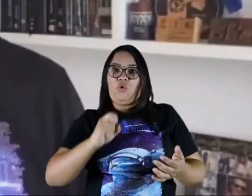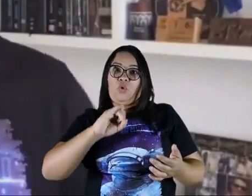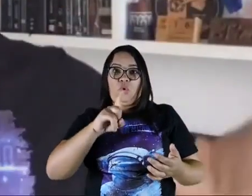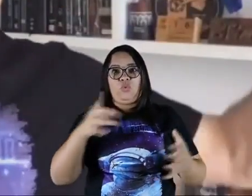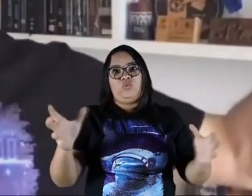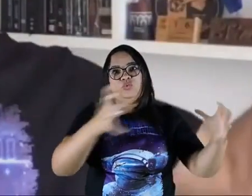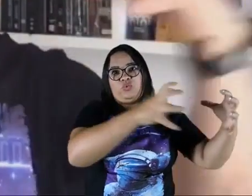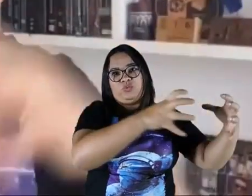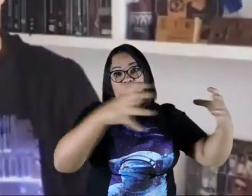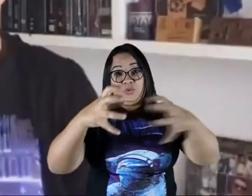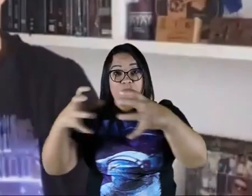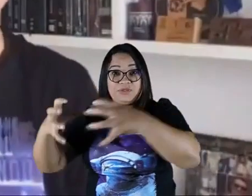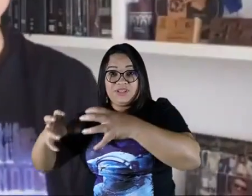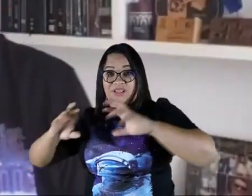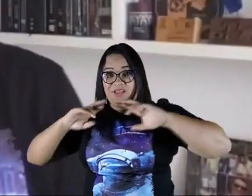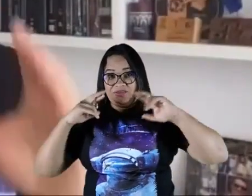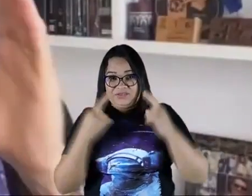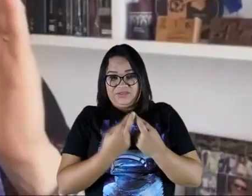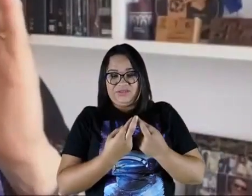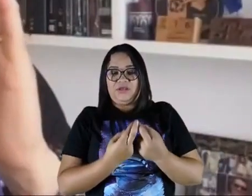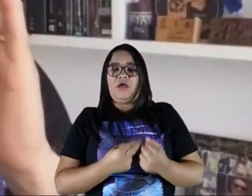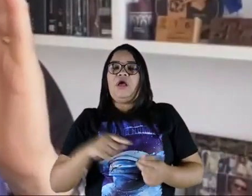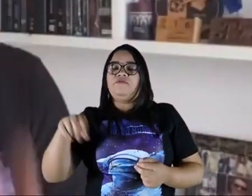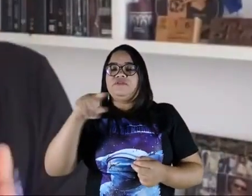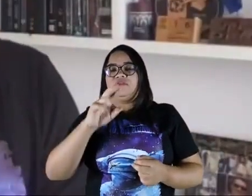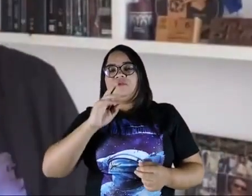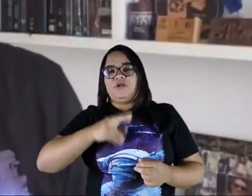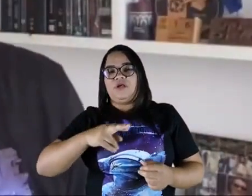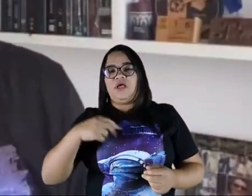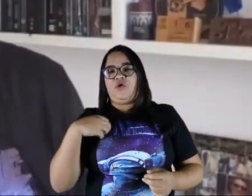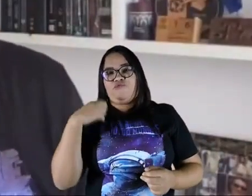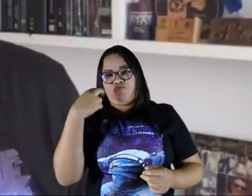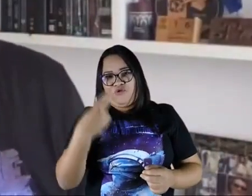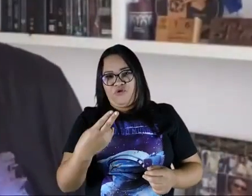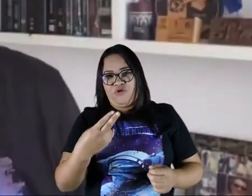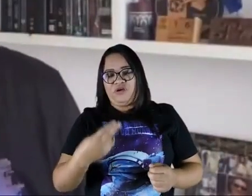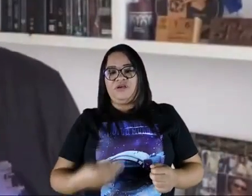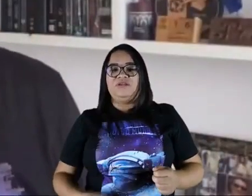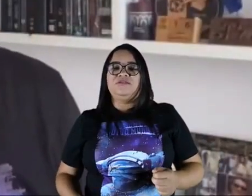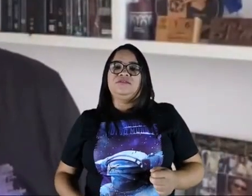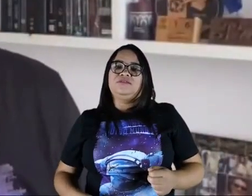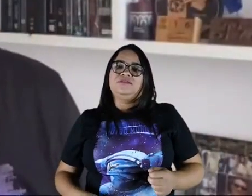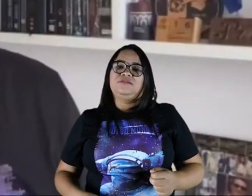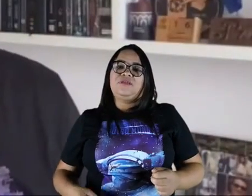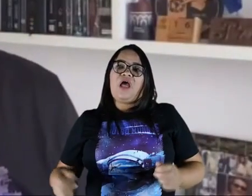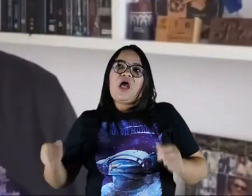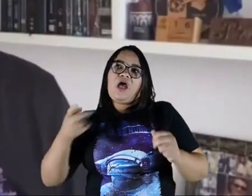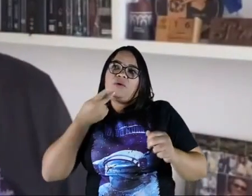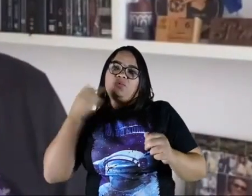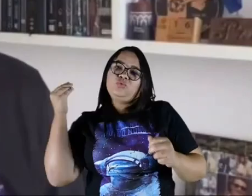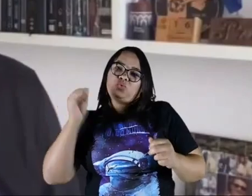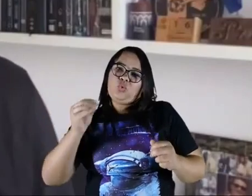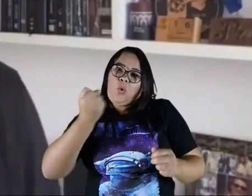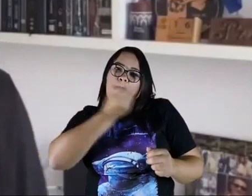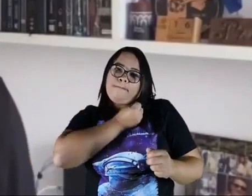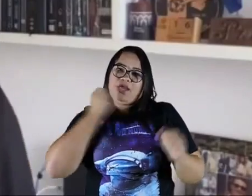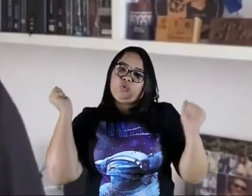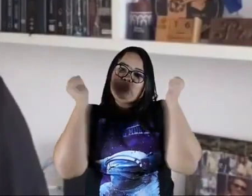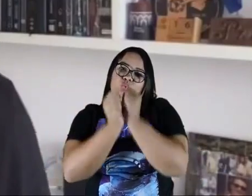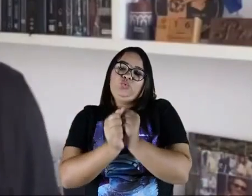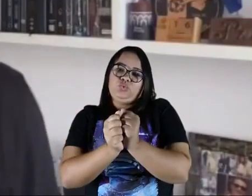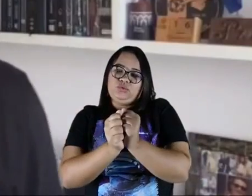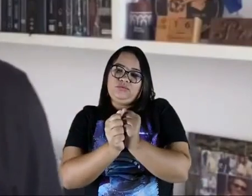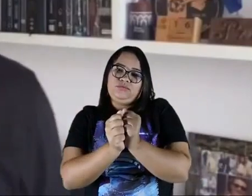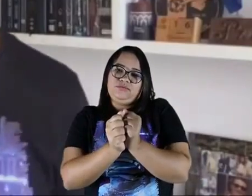aí, que tem grupos inteiros reunidos, escreva, eu vou e coloque o número de pessoas que dizem aí que está com